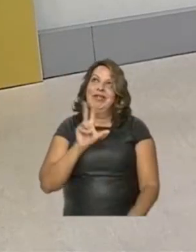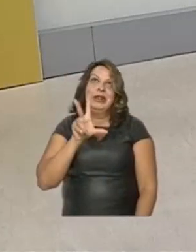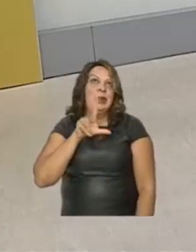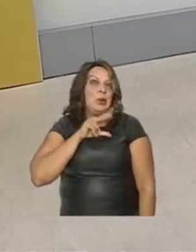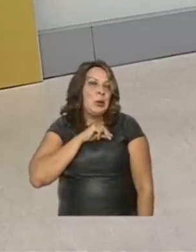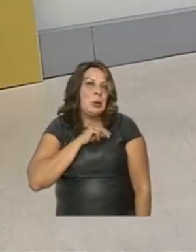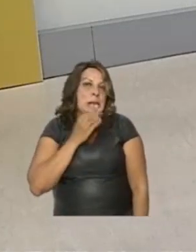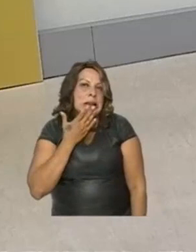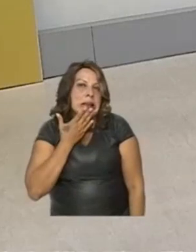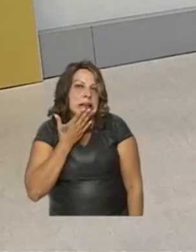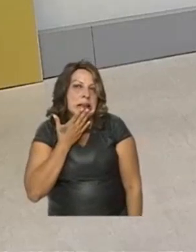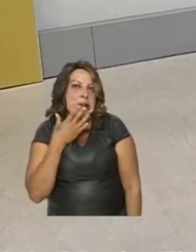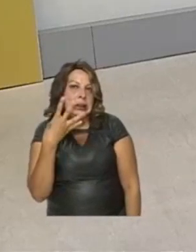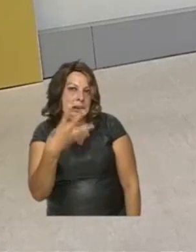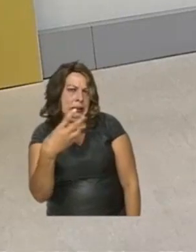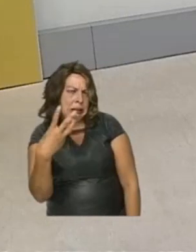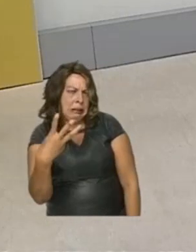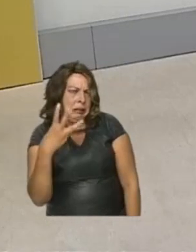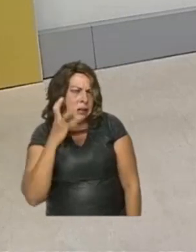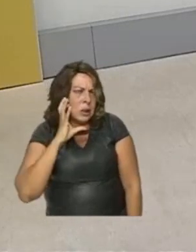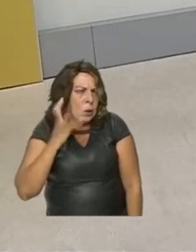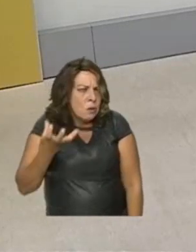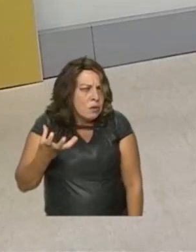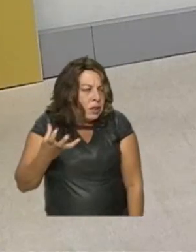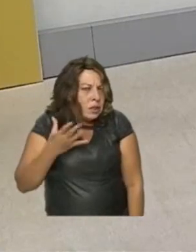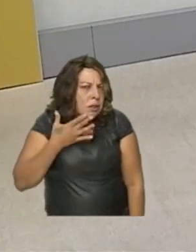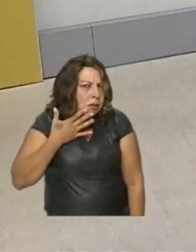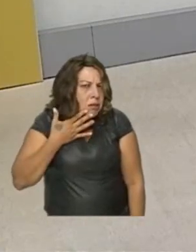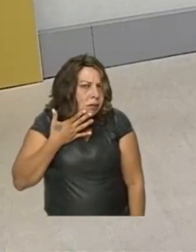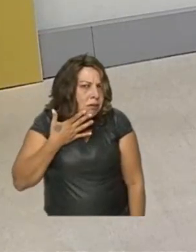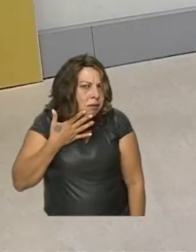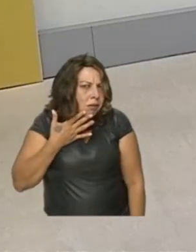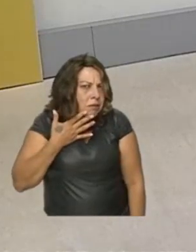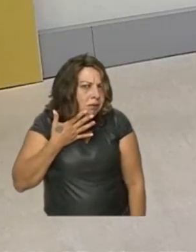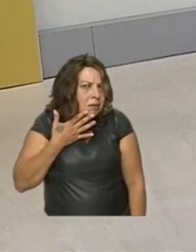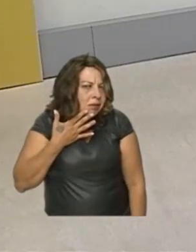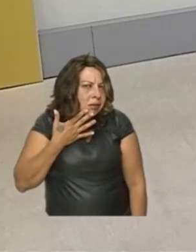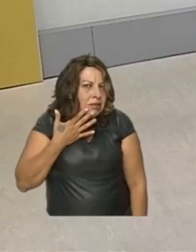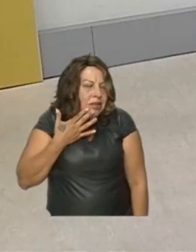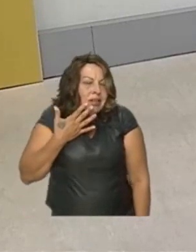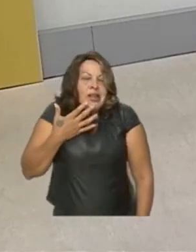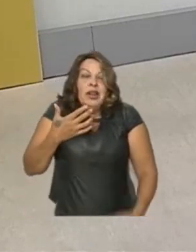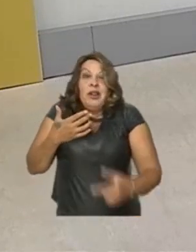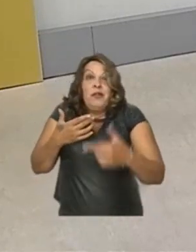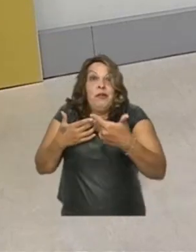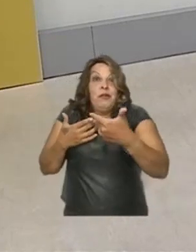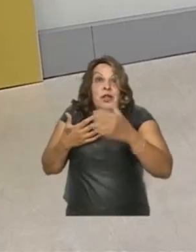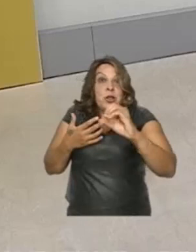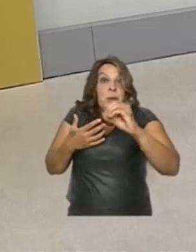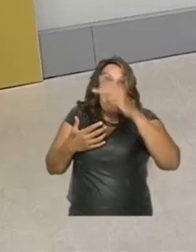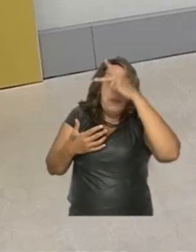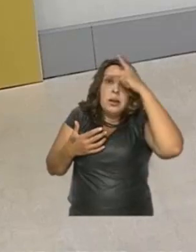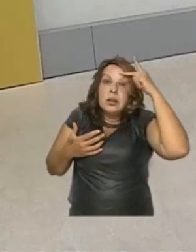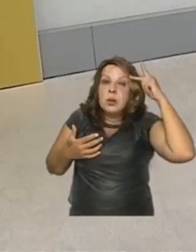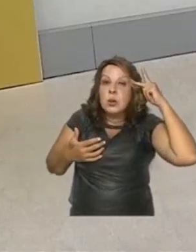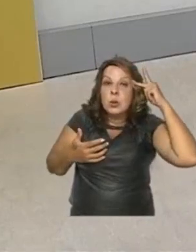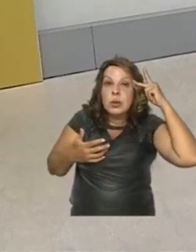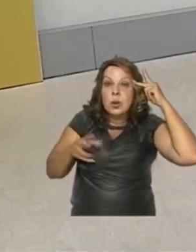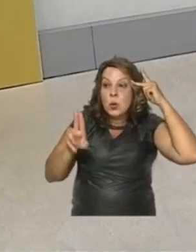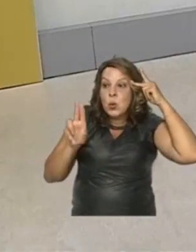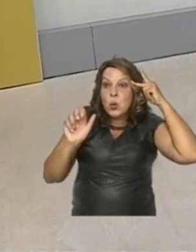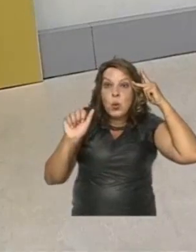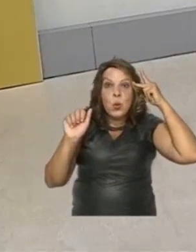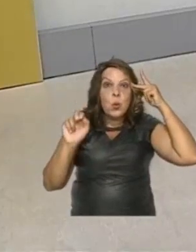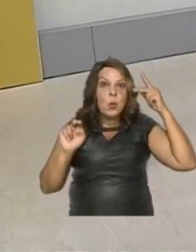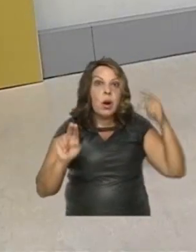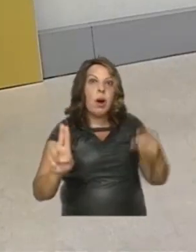Nossa, gente, o 43 decide ou não decide? 20 títulos à espera da bolinha decisiva,